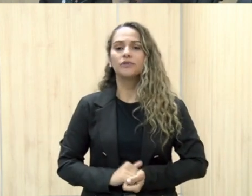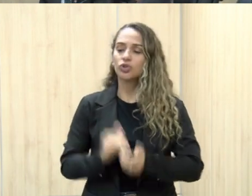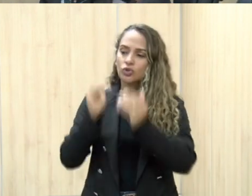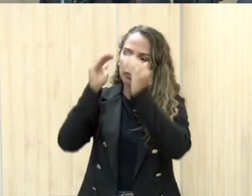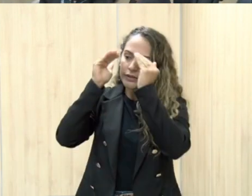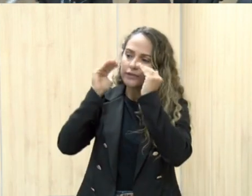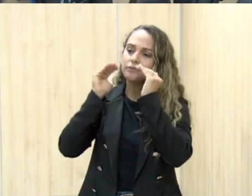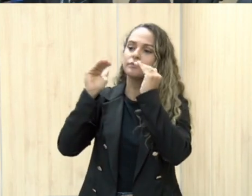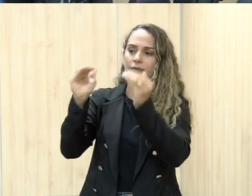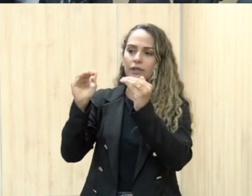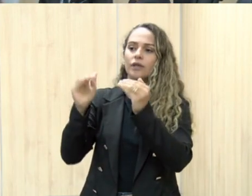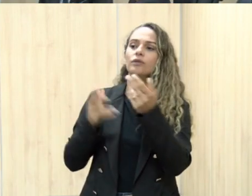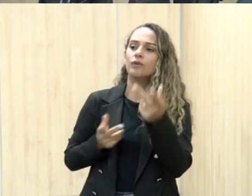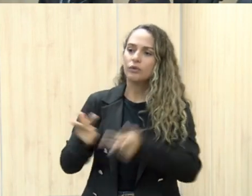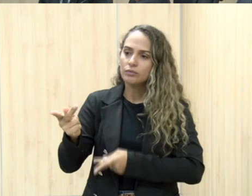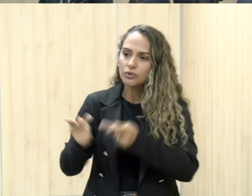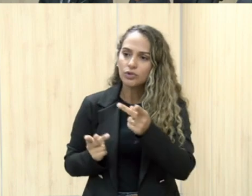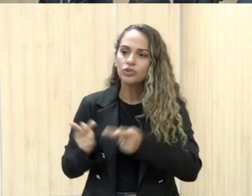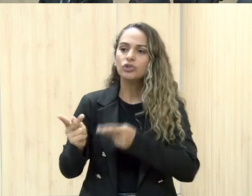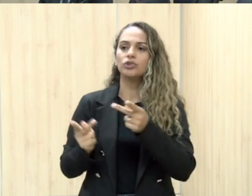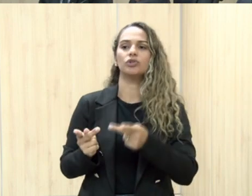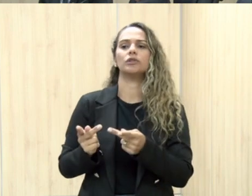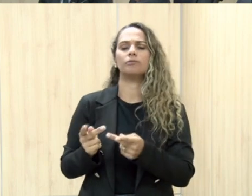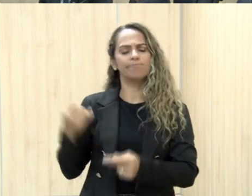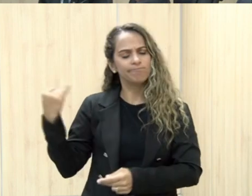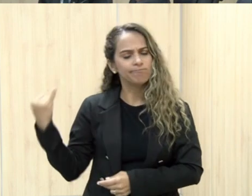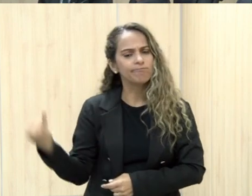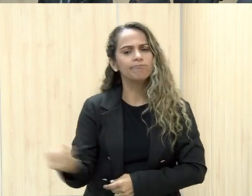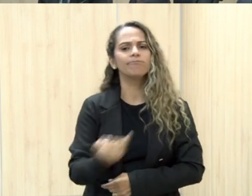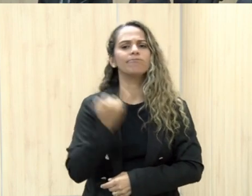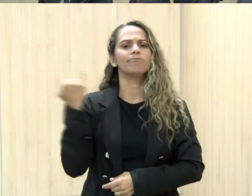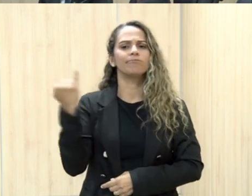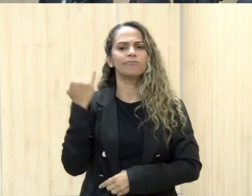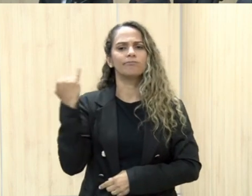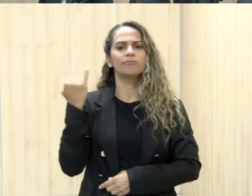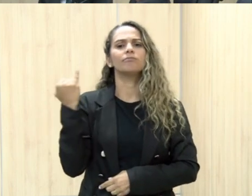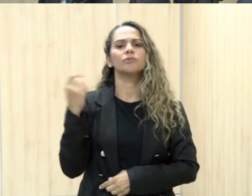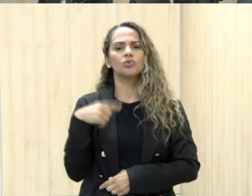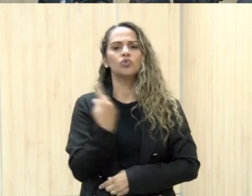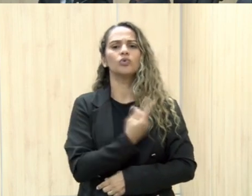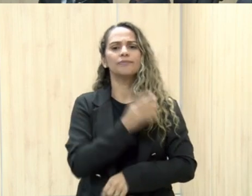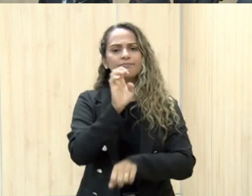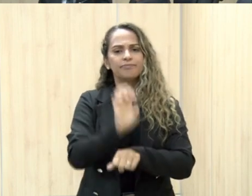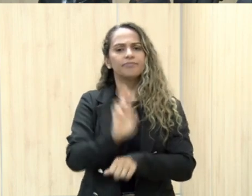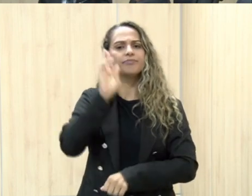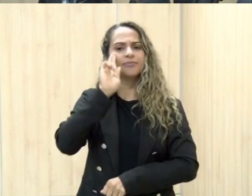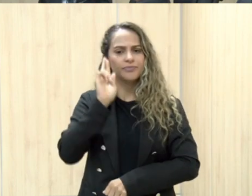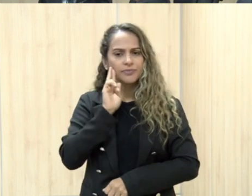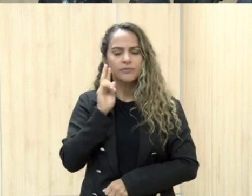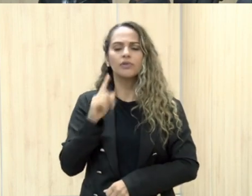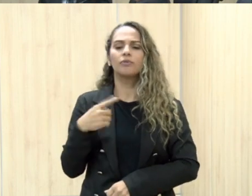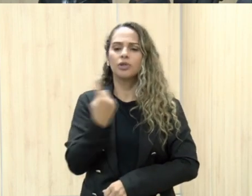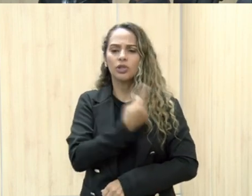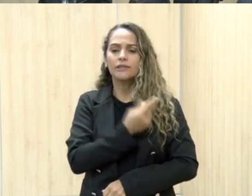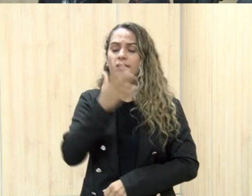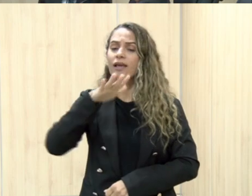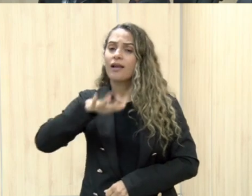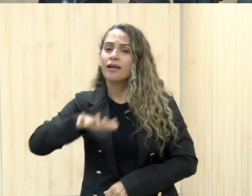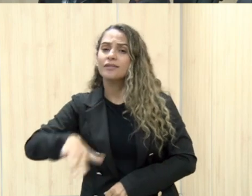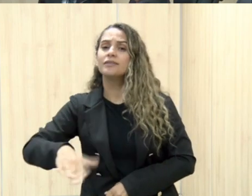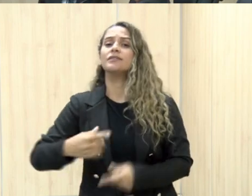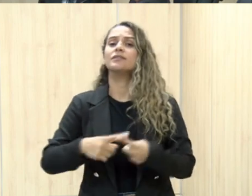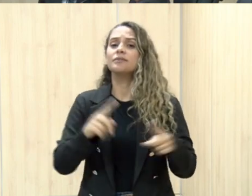todo respeito ao projeto de extrema importância para o nosso estado e para as nossas crianças